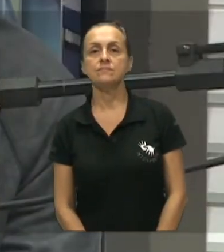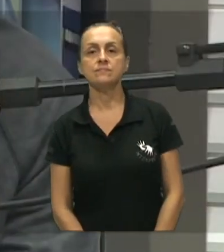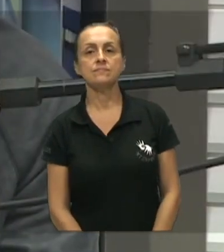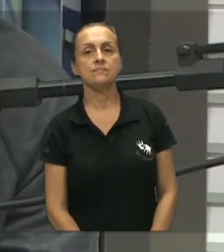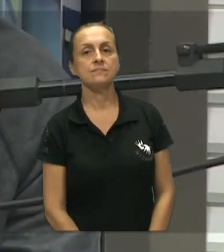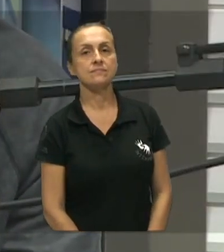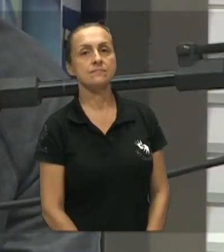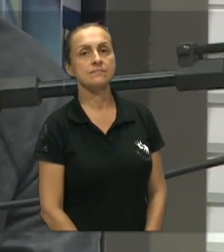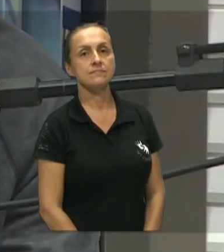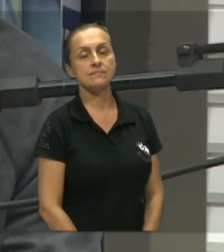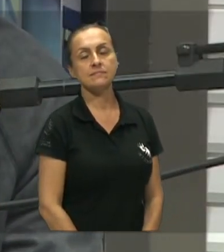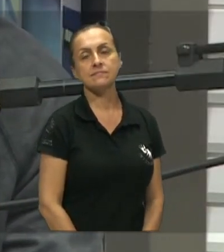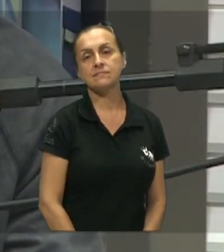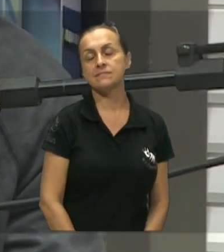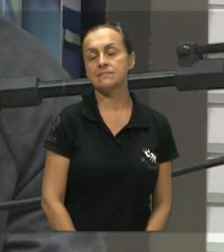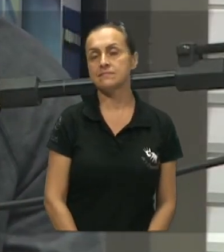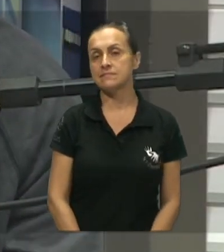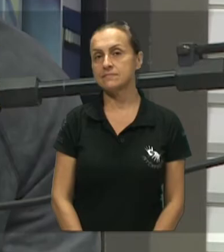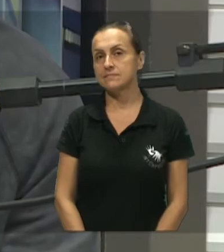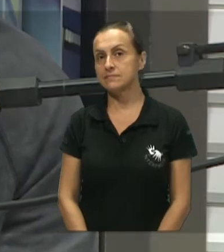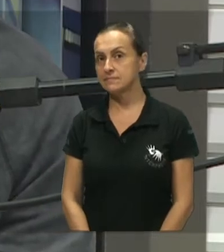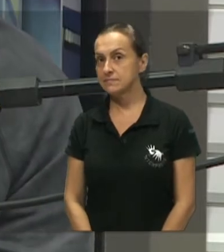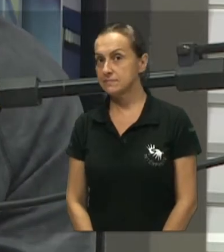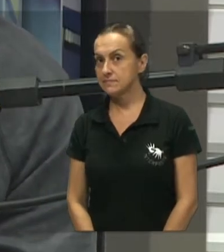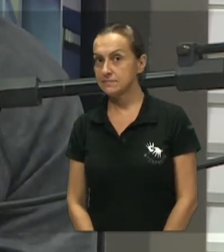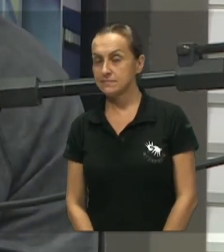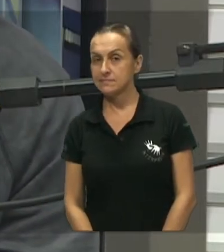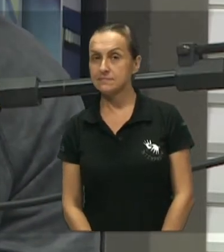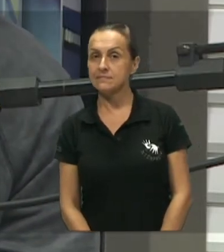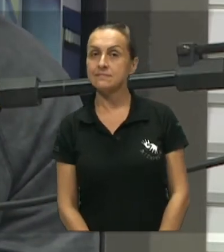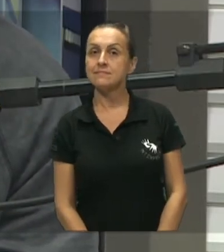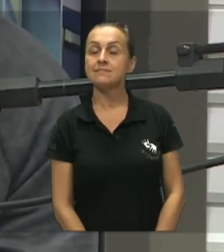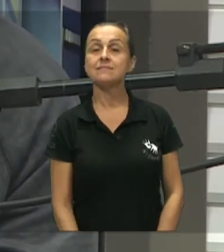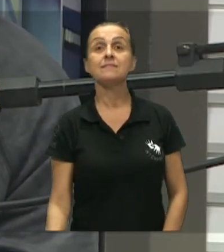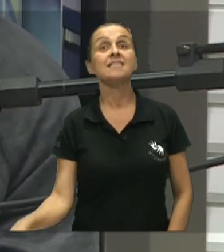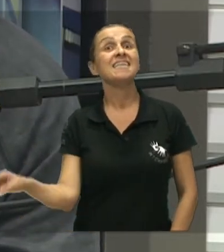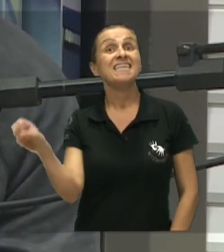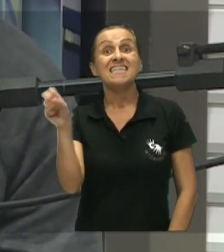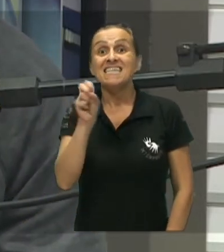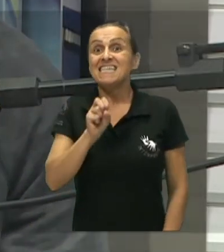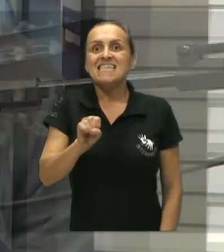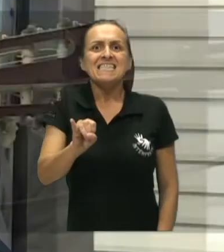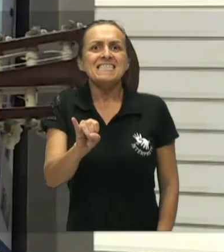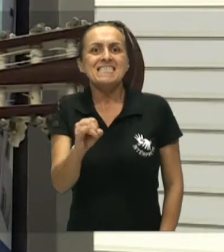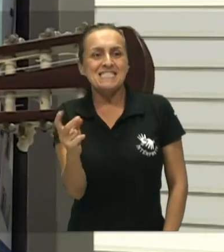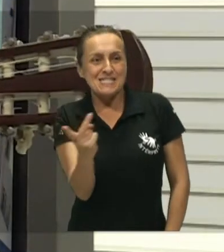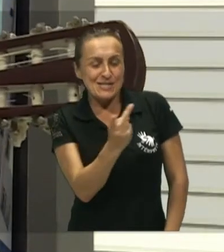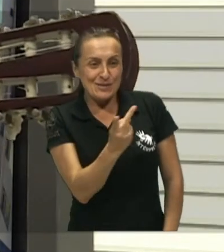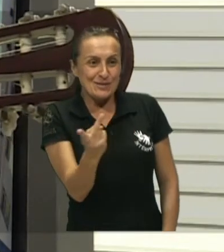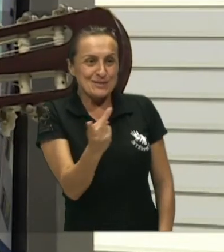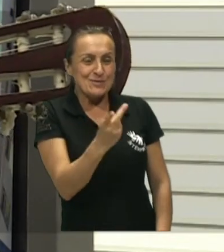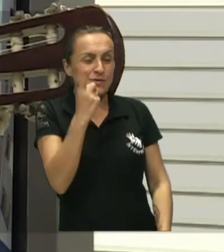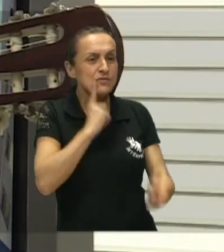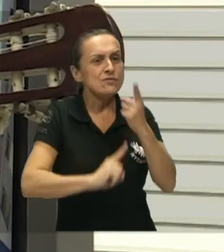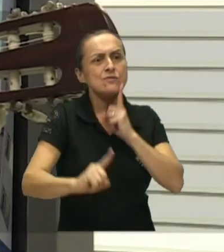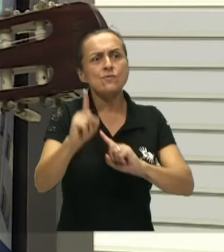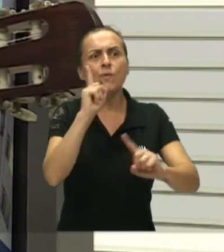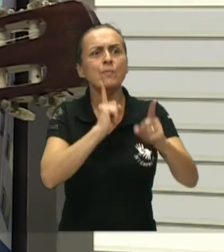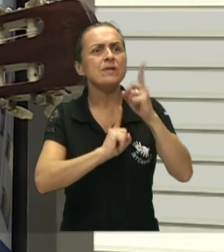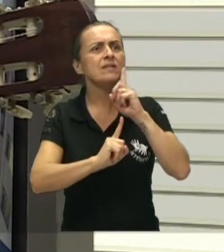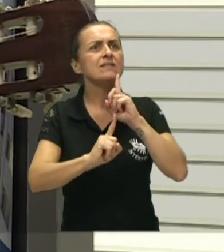Se a gente descobrisse agora que estamos vivendo na contramão